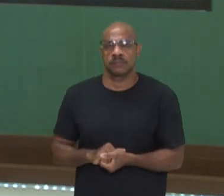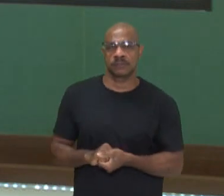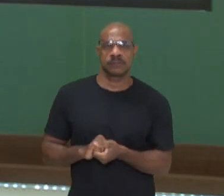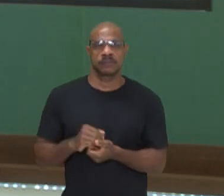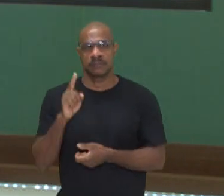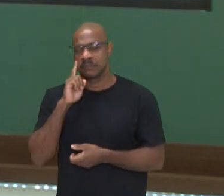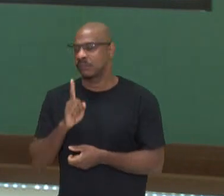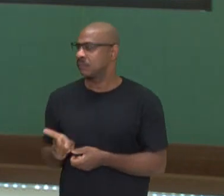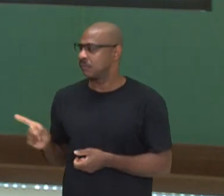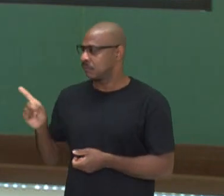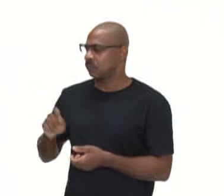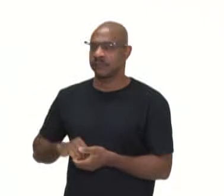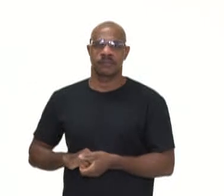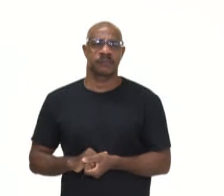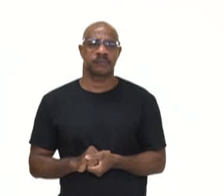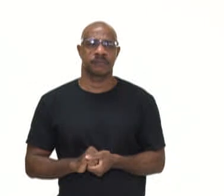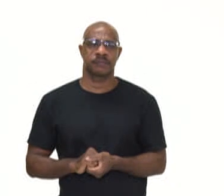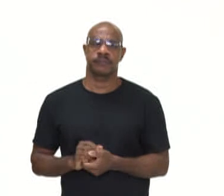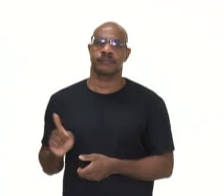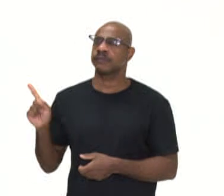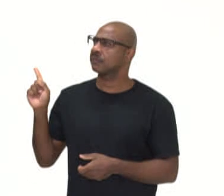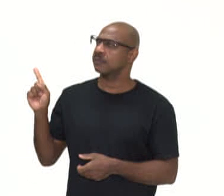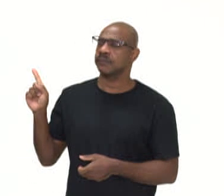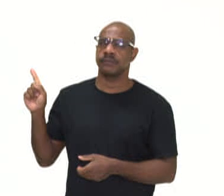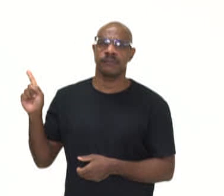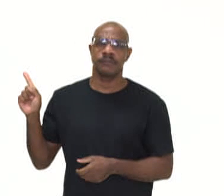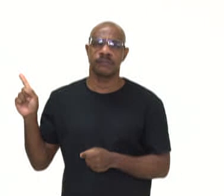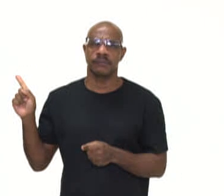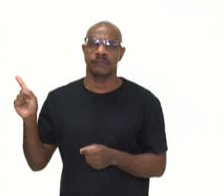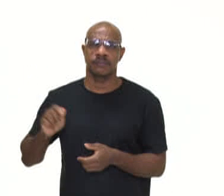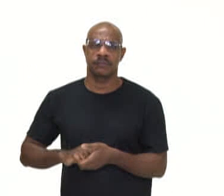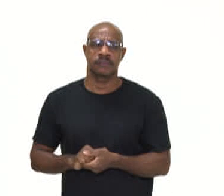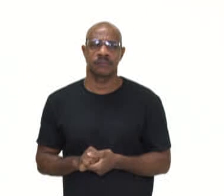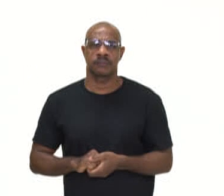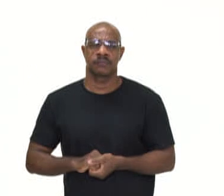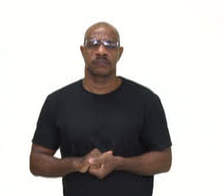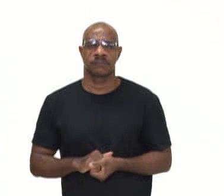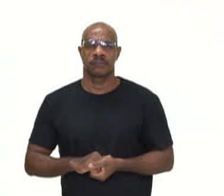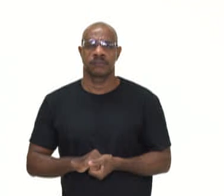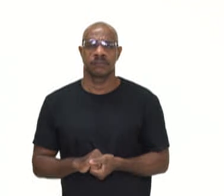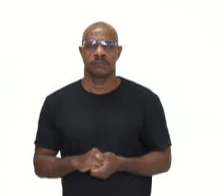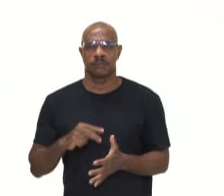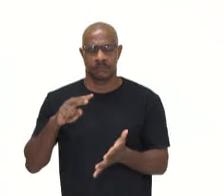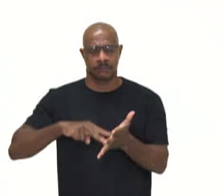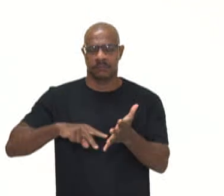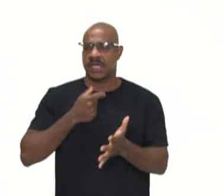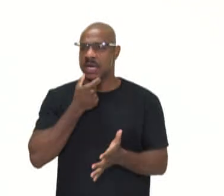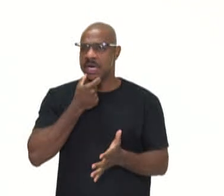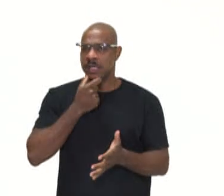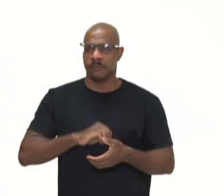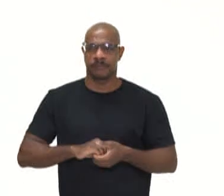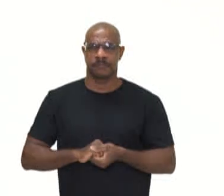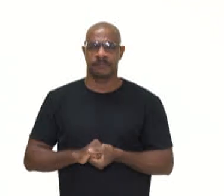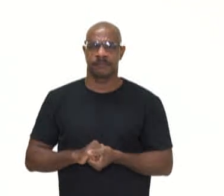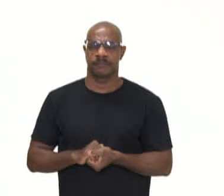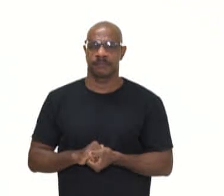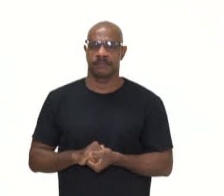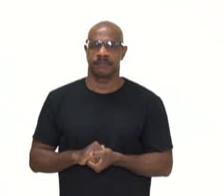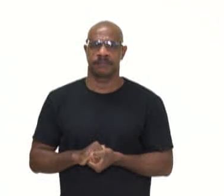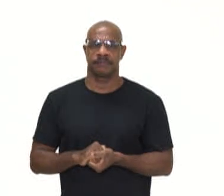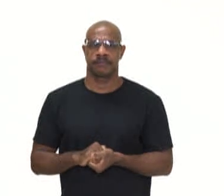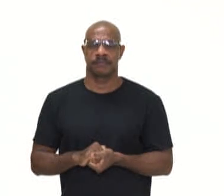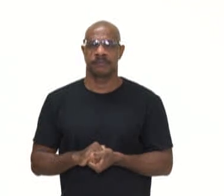olha. Did you know that English is the official language of 53